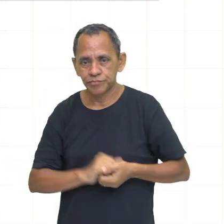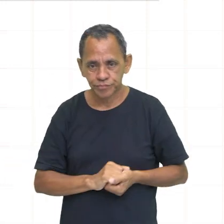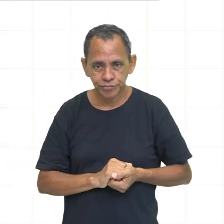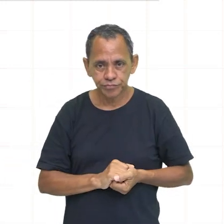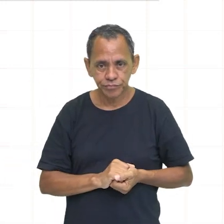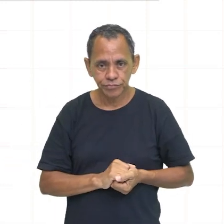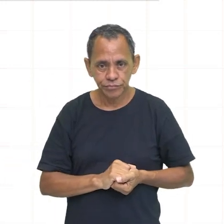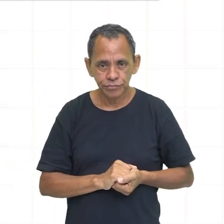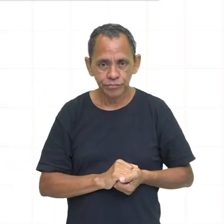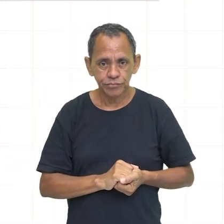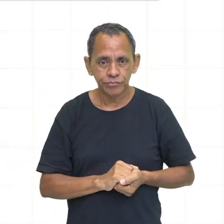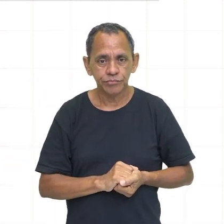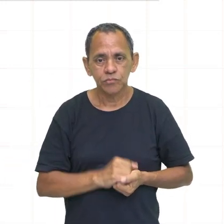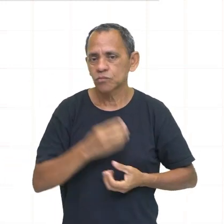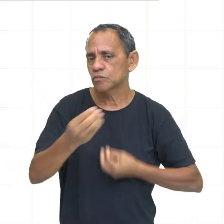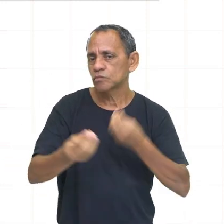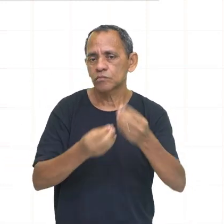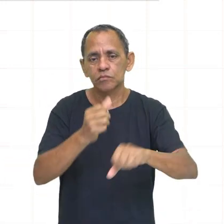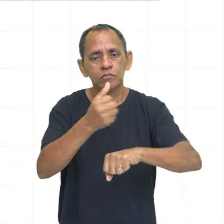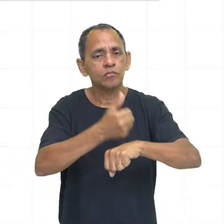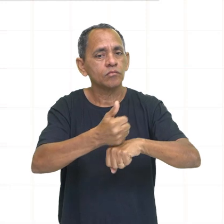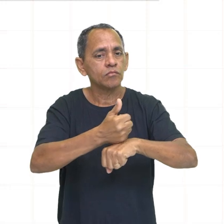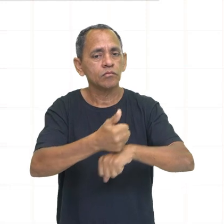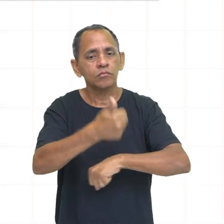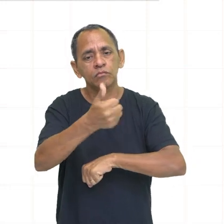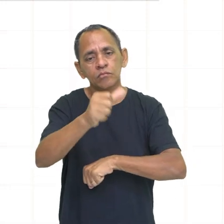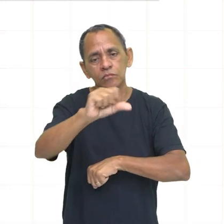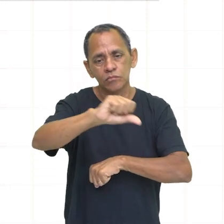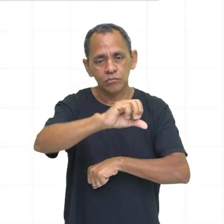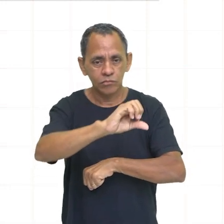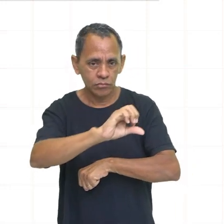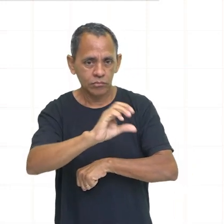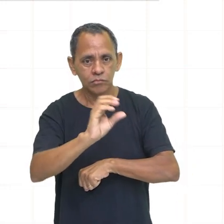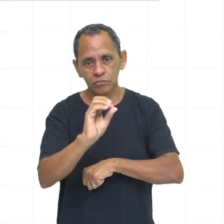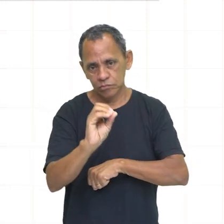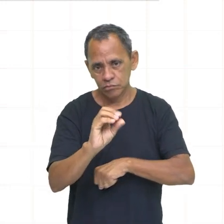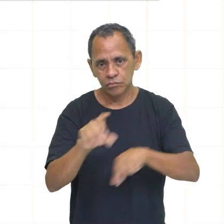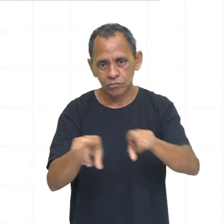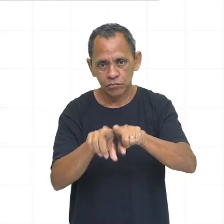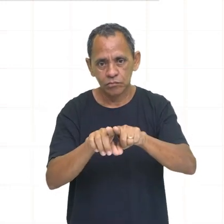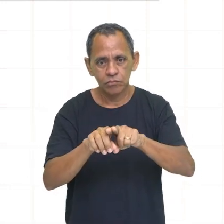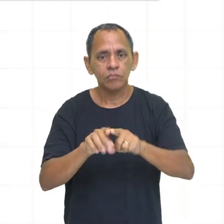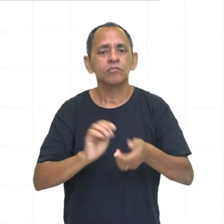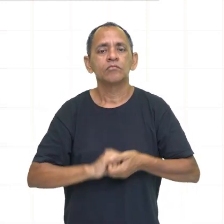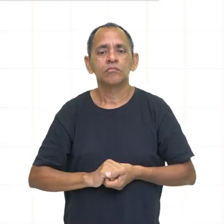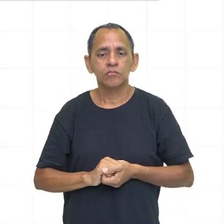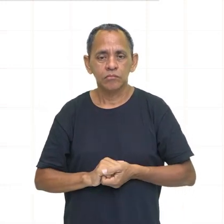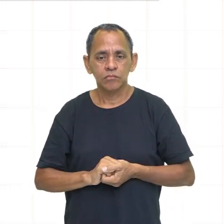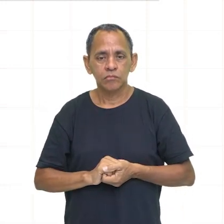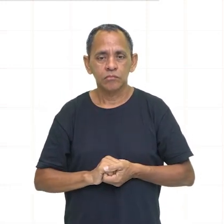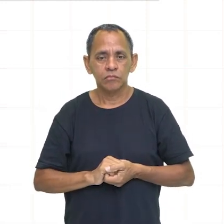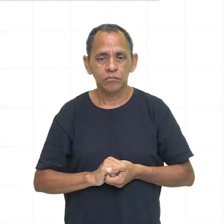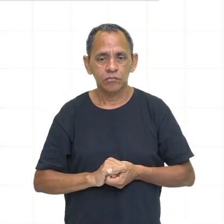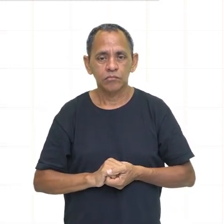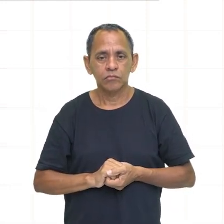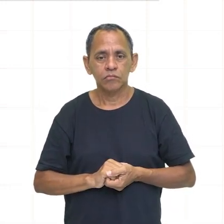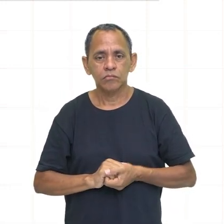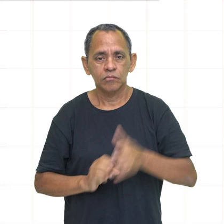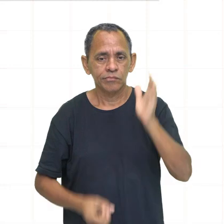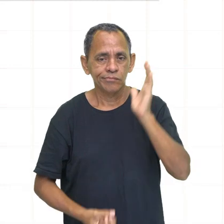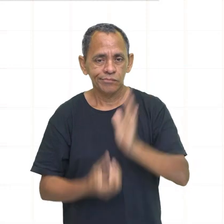Lei da separação, igreja e Estado, acontece em 1890. Foi promulgada a Lei